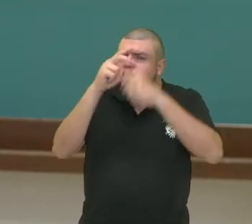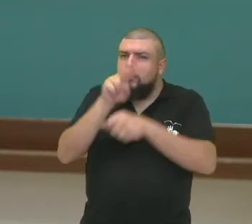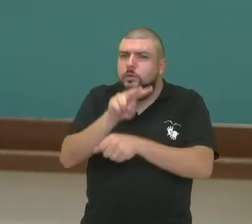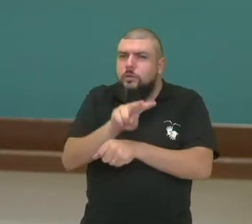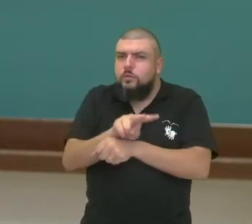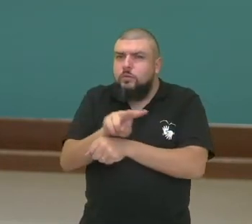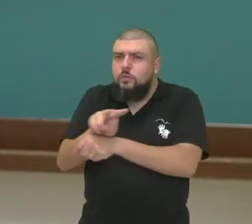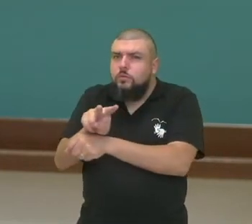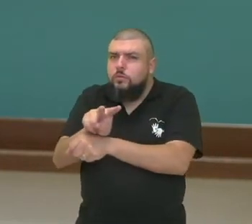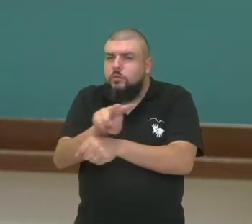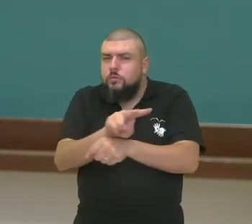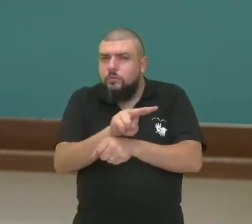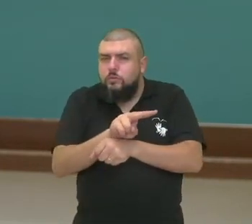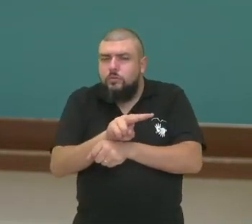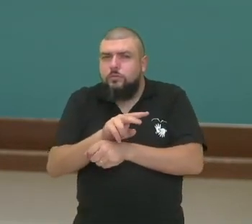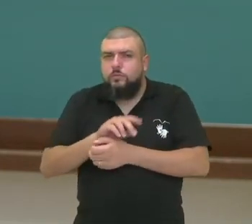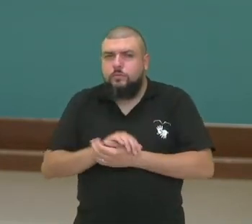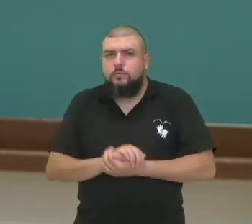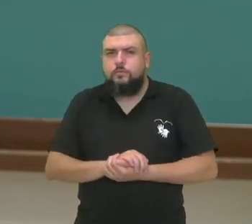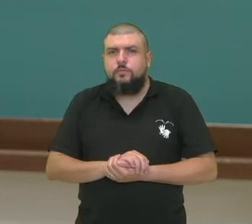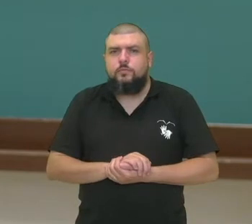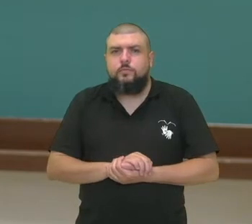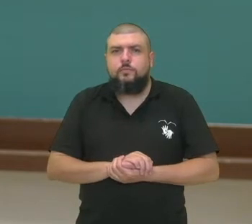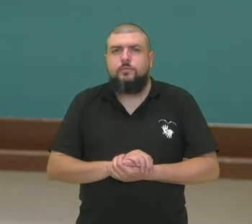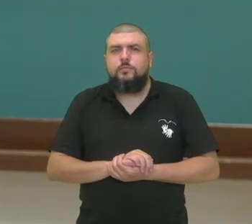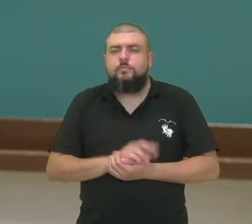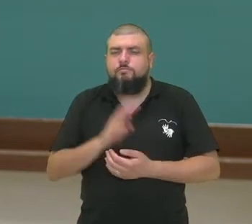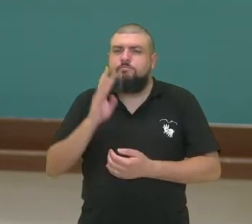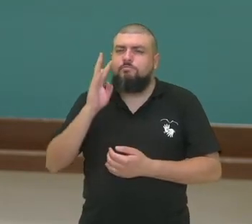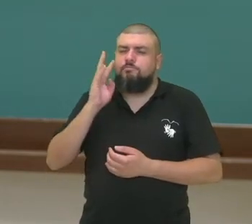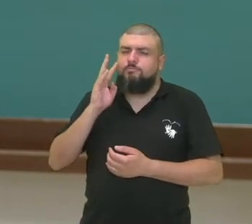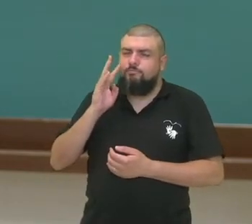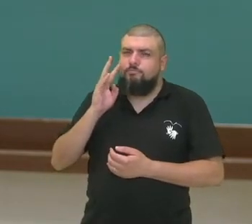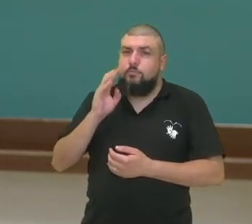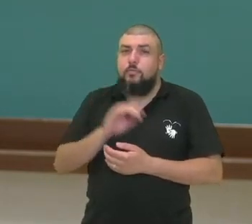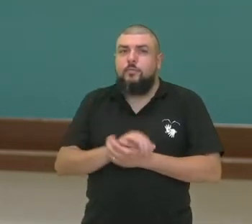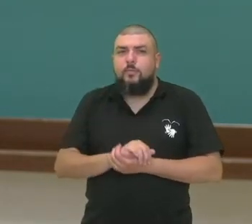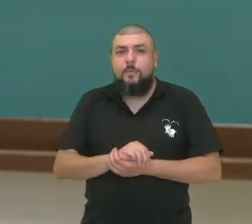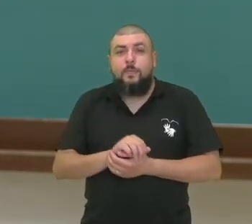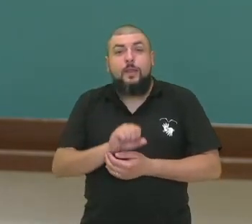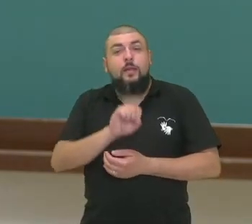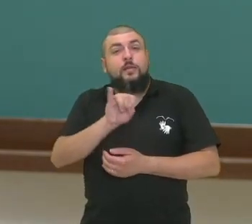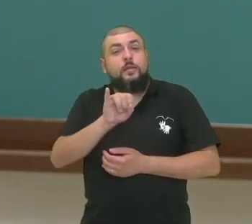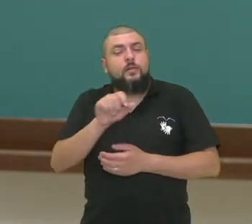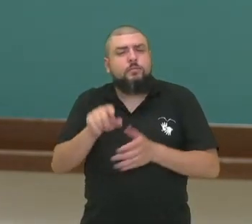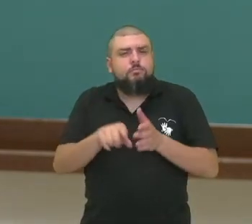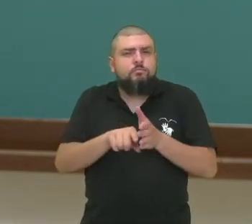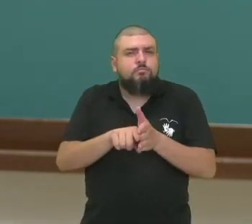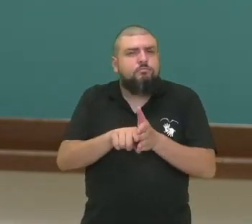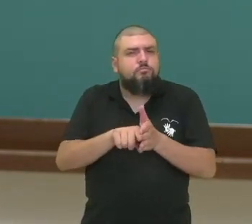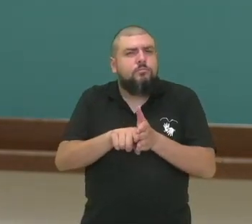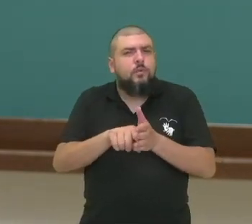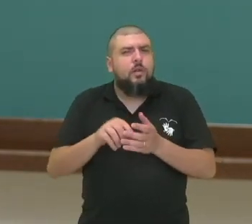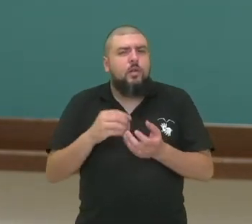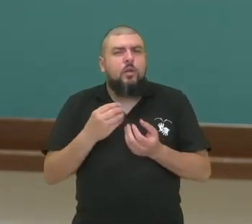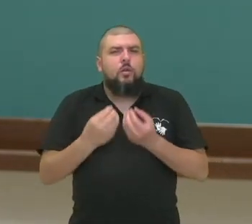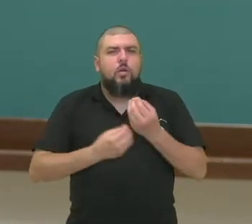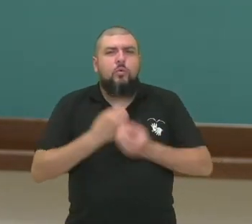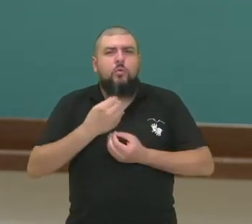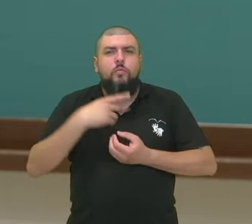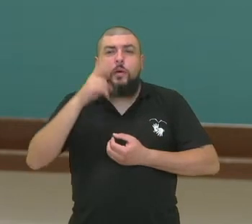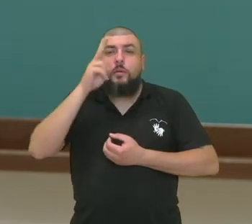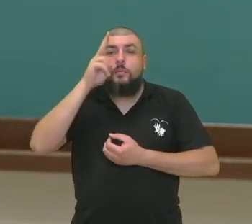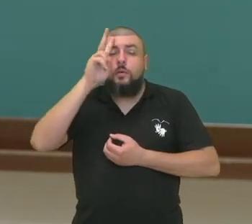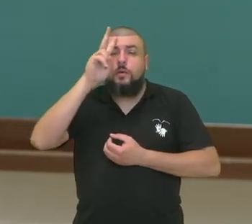os cidadãos paranaenses. Bem interessante, né? Caso agora você queira pesquisar, consultar, entender um